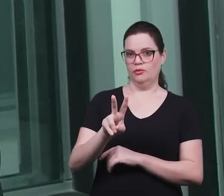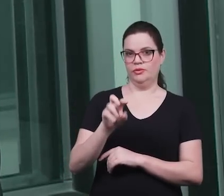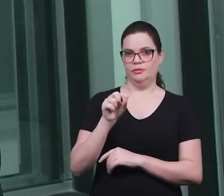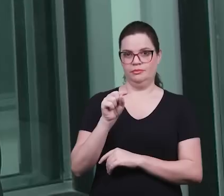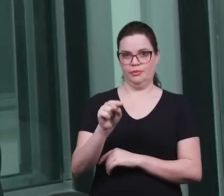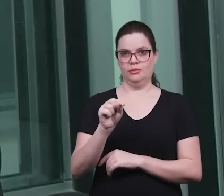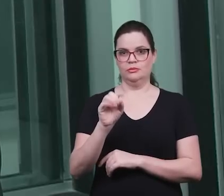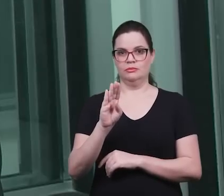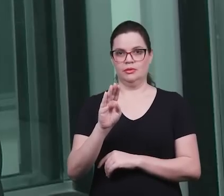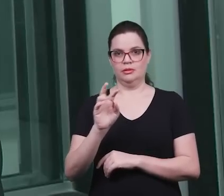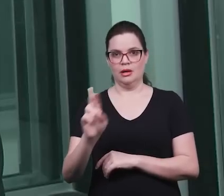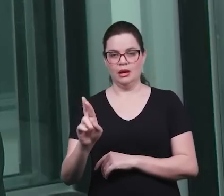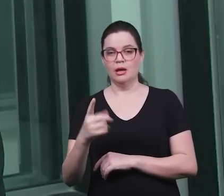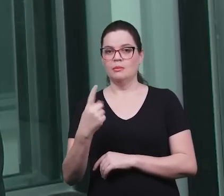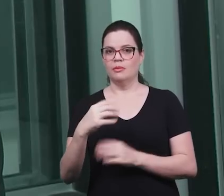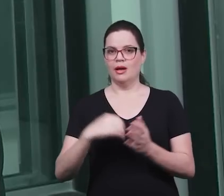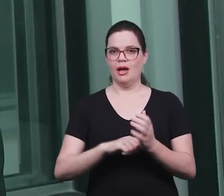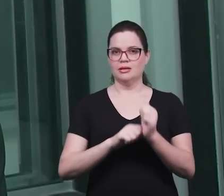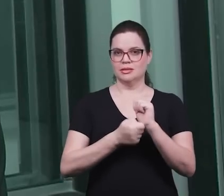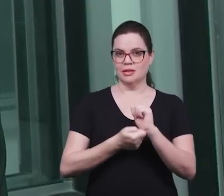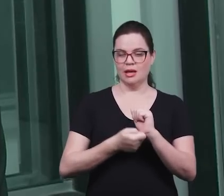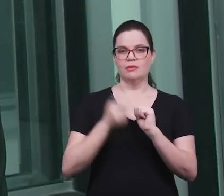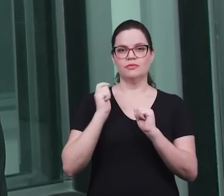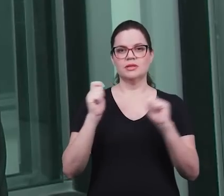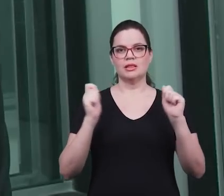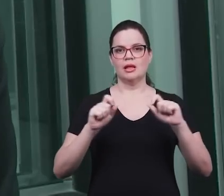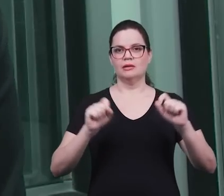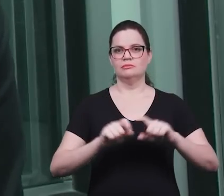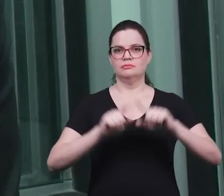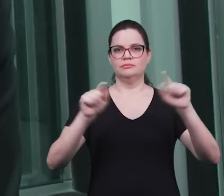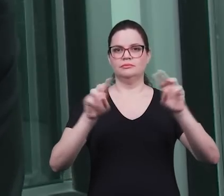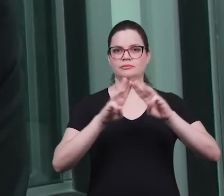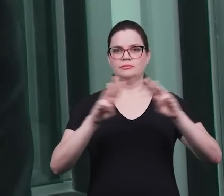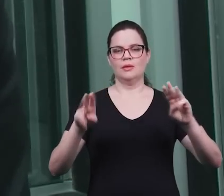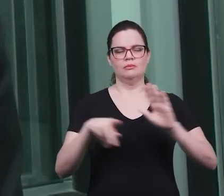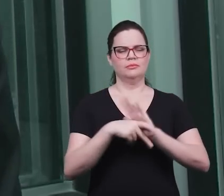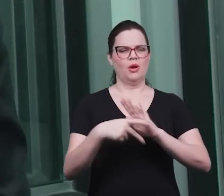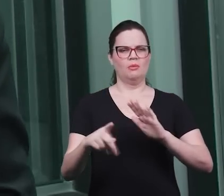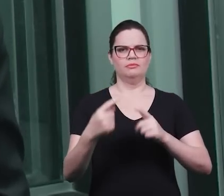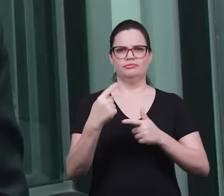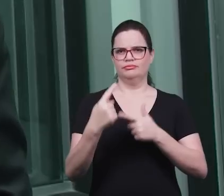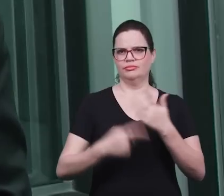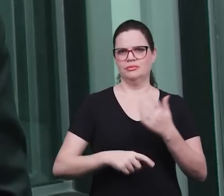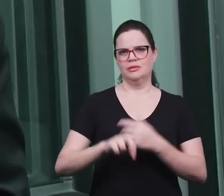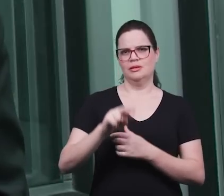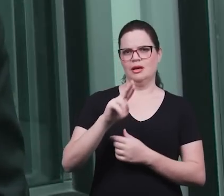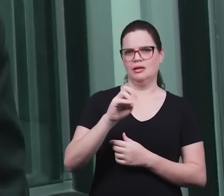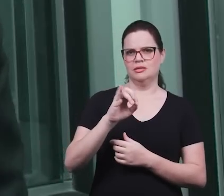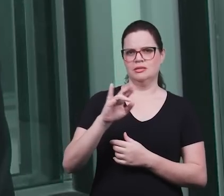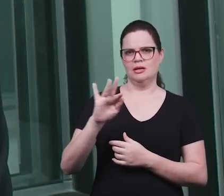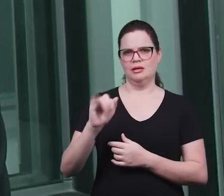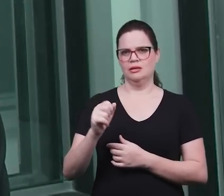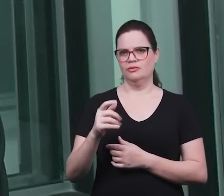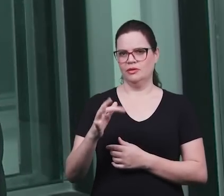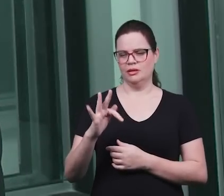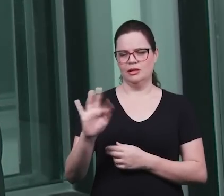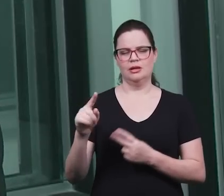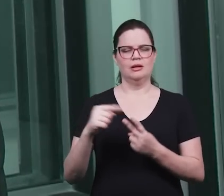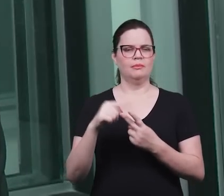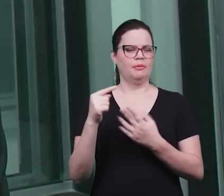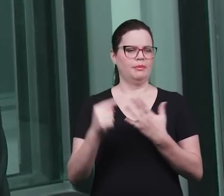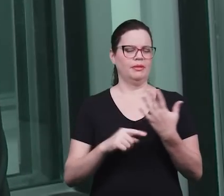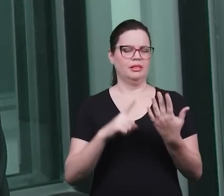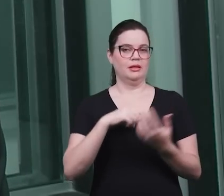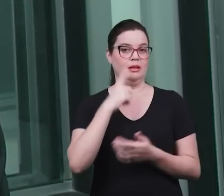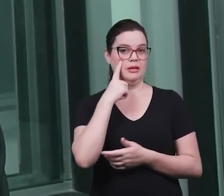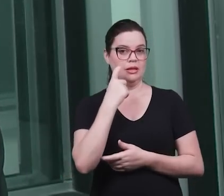ter acesso a diversos setores, com a Receita Federal. Ali centraliza tudo e tem muita coisa interessante,